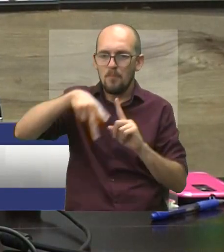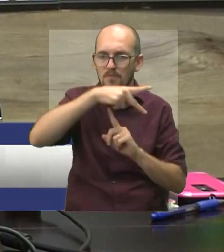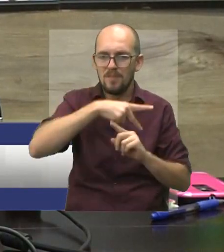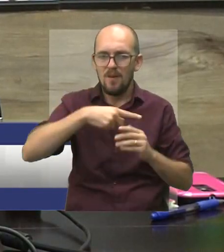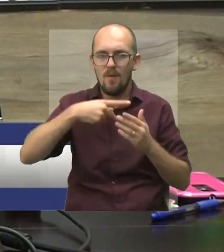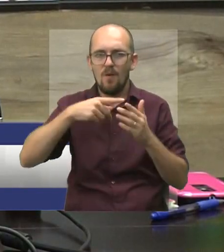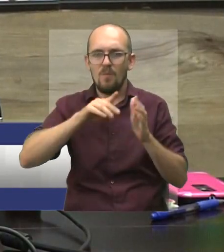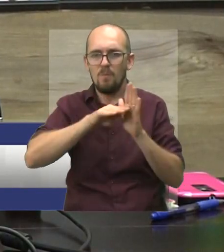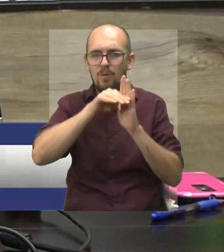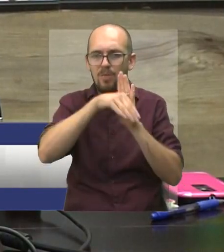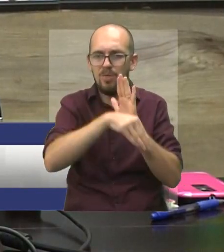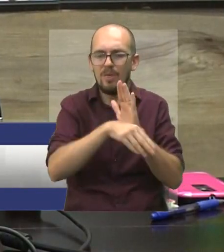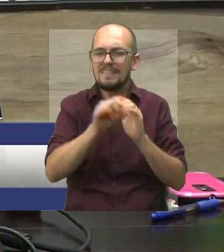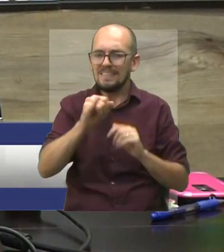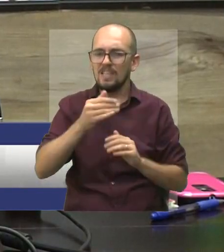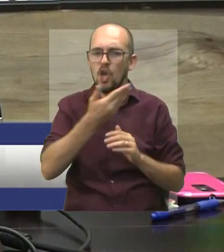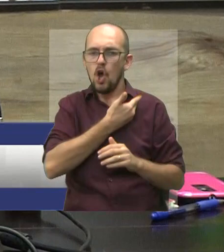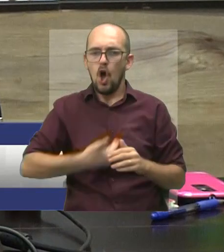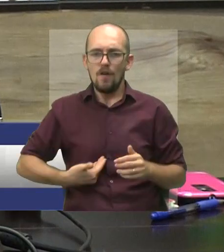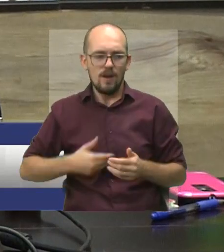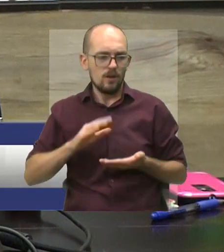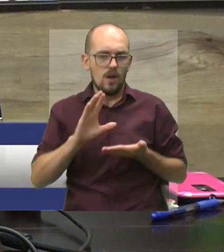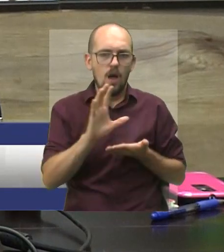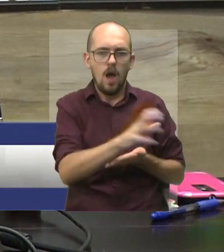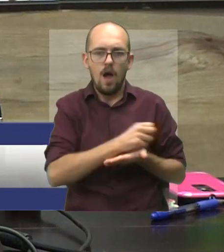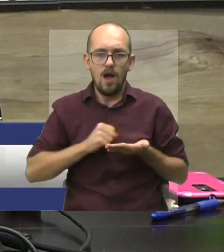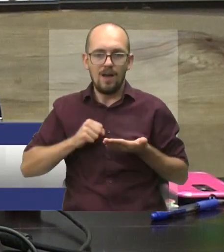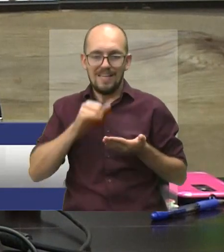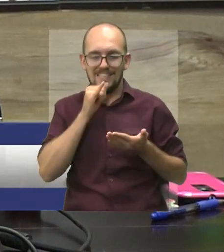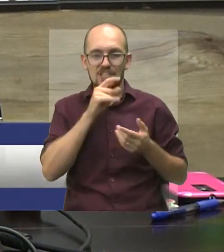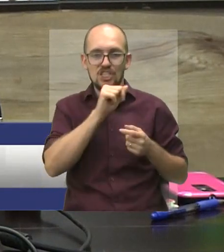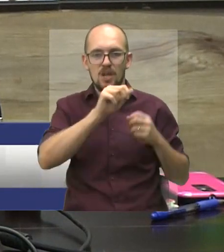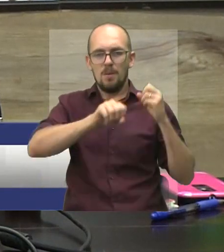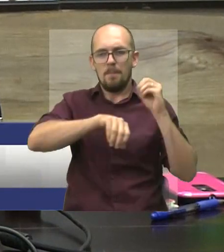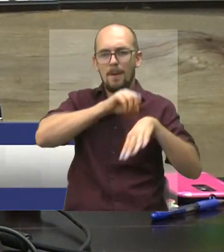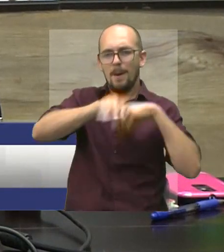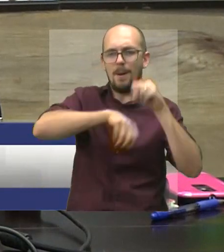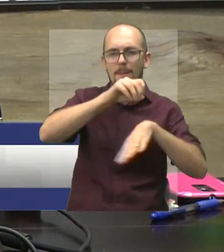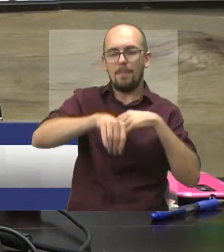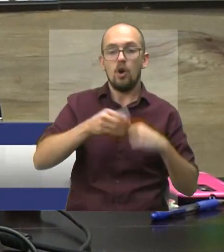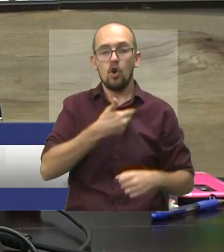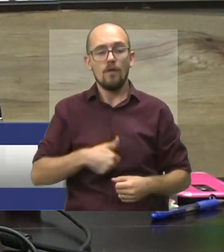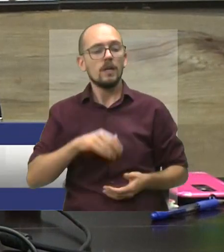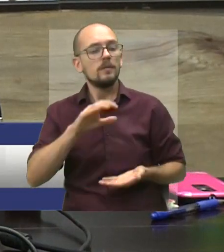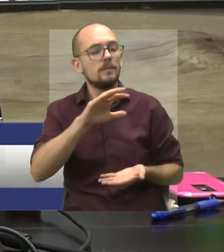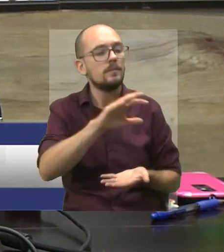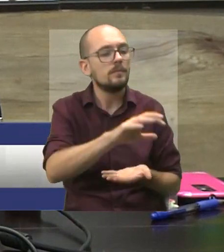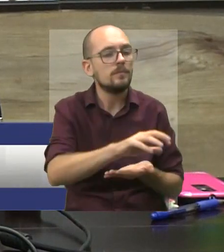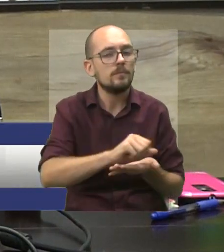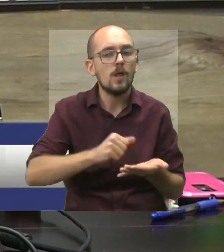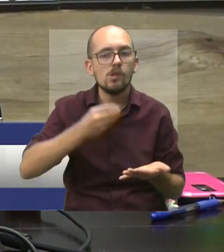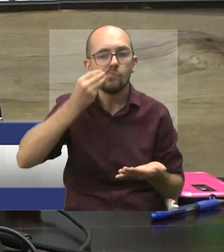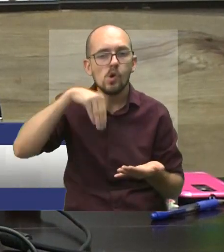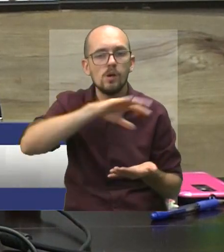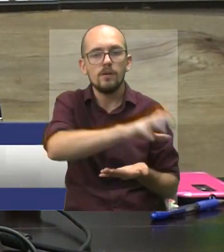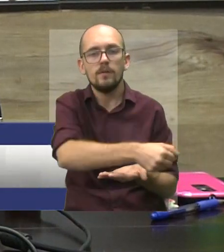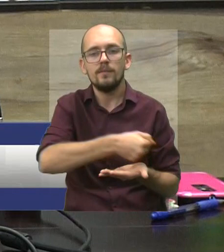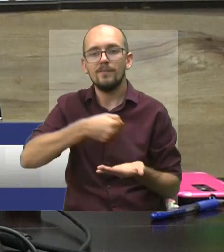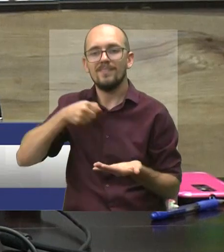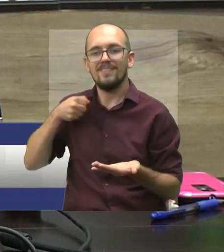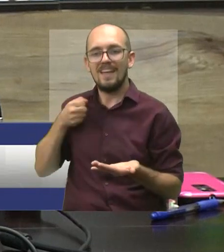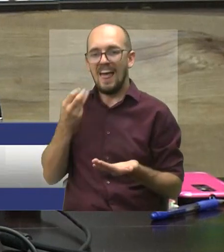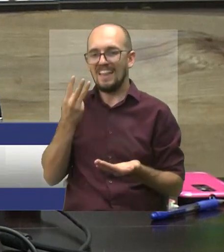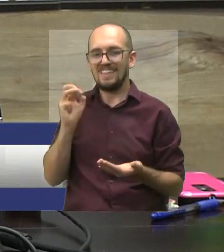governo, todos os meses, retira dos cofres da Previdência Social 30% do que se arrecada?